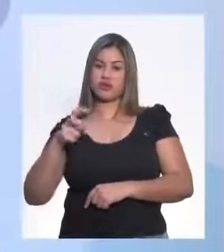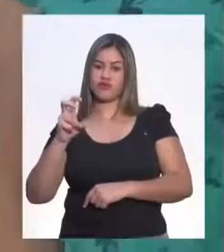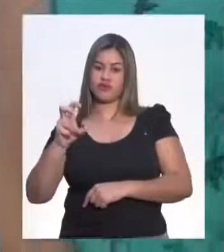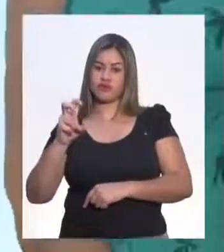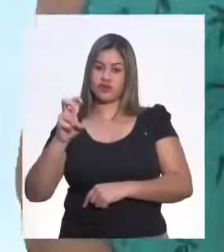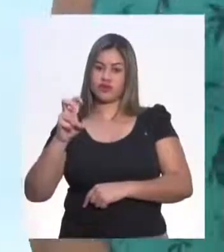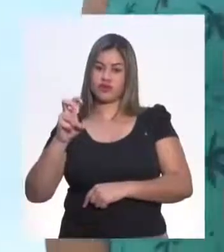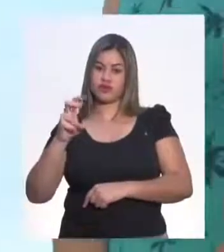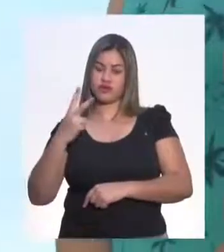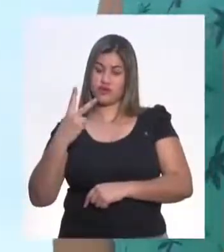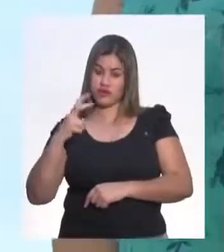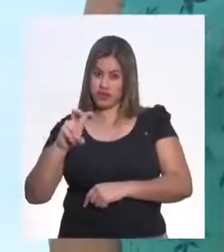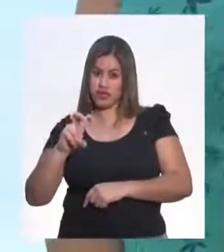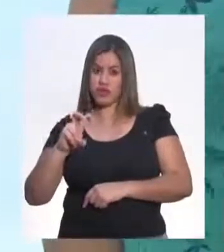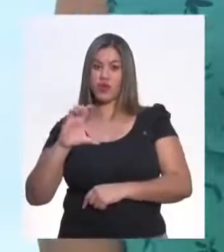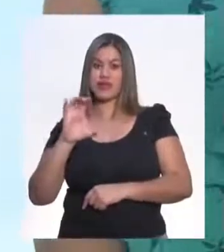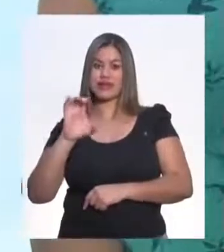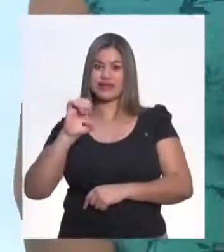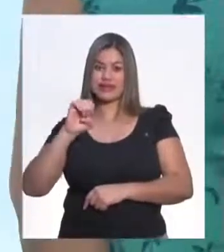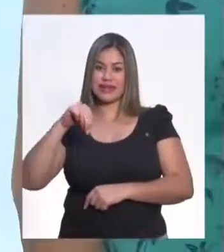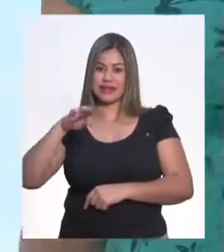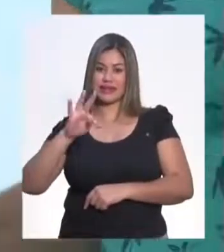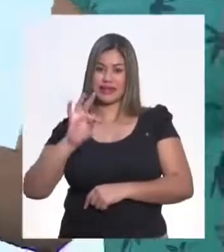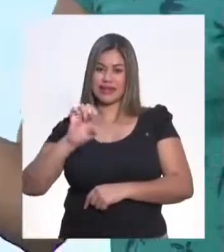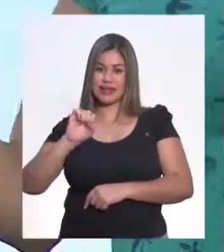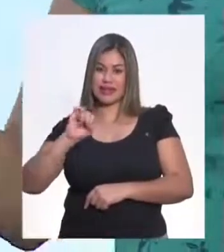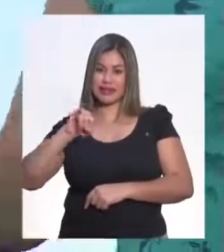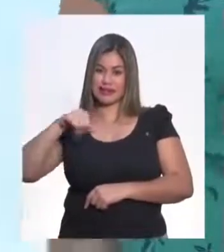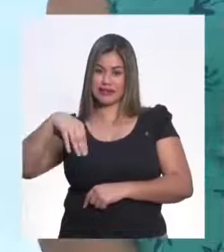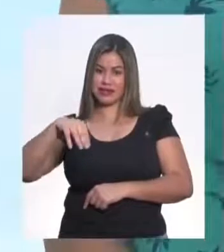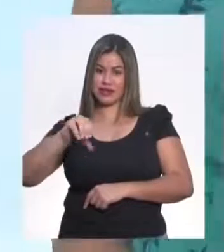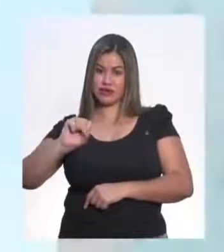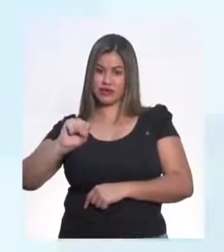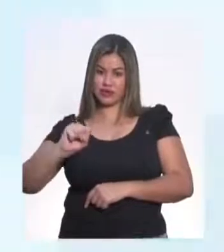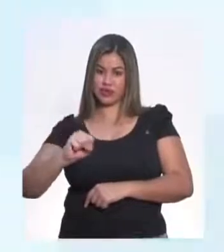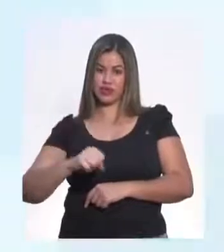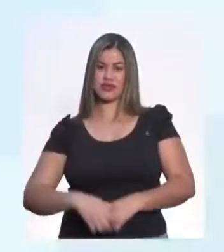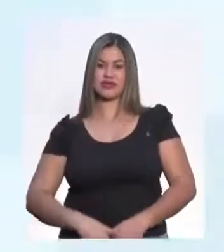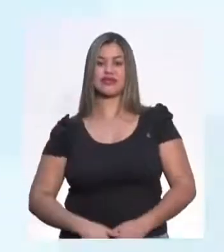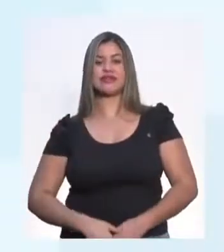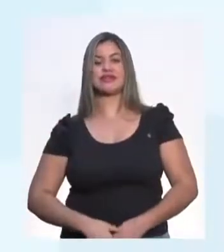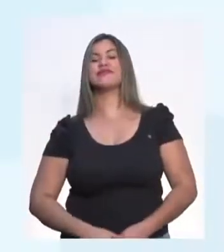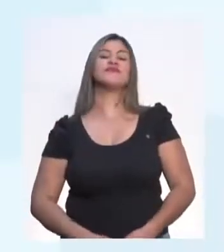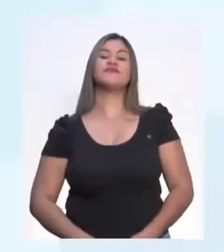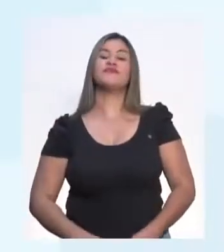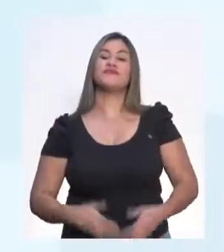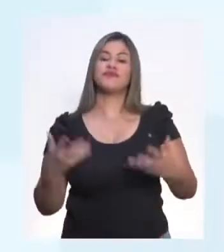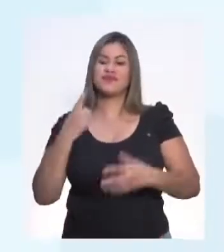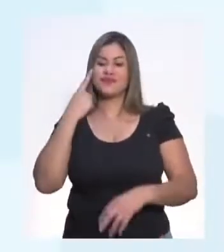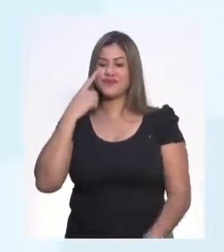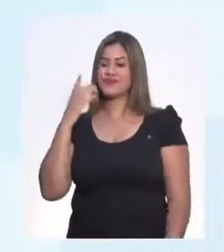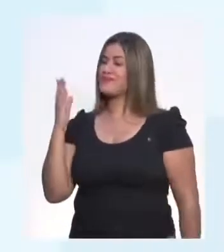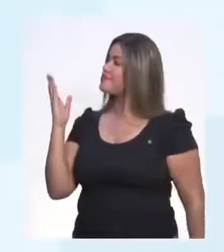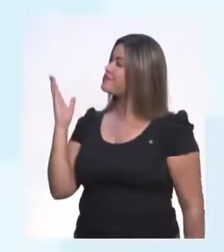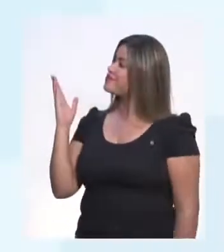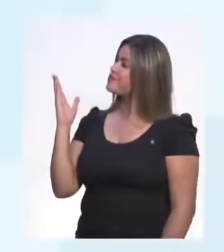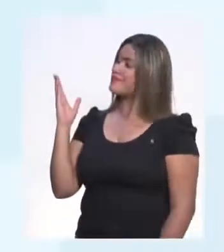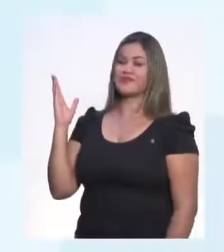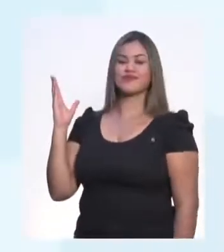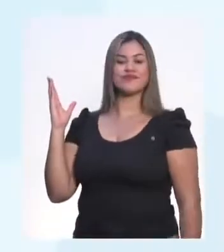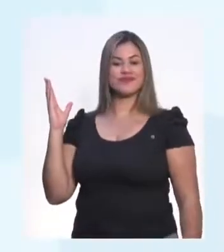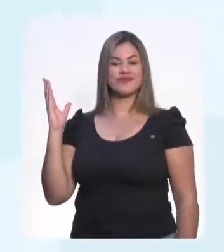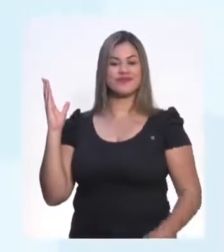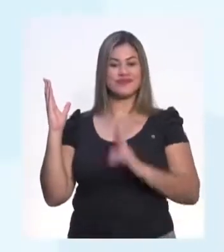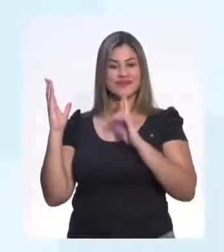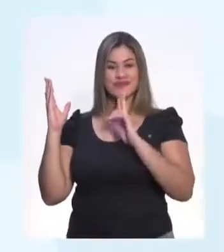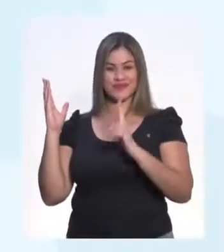25 centésimos, ok? Então, por favor, coloque essa minha tela inteira para eles. Isso, é a resolução da